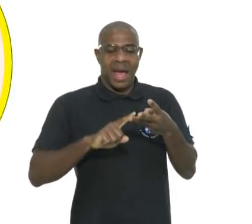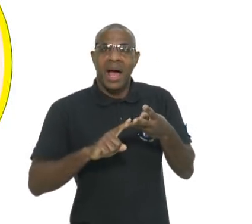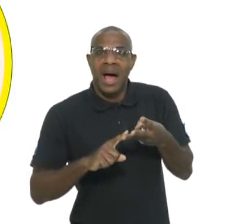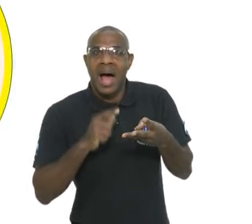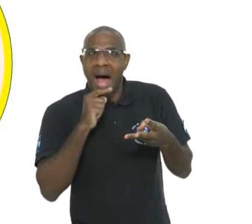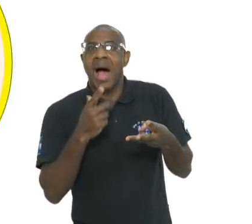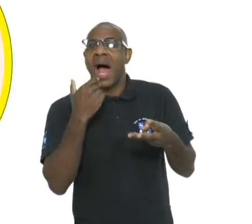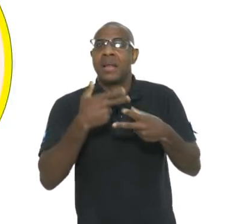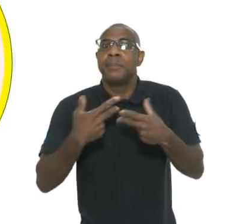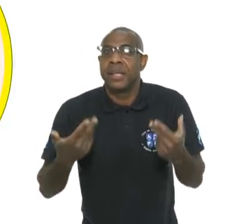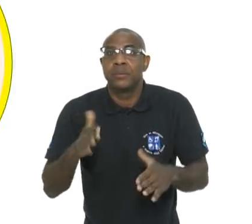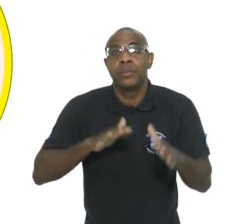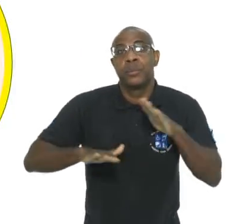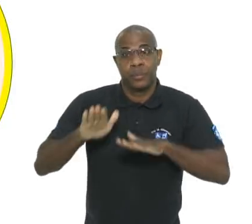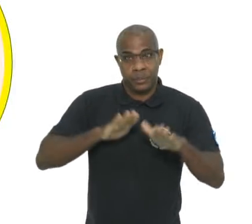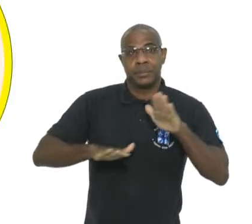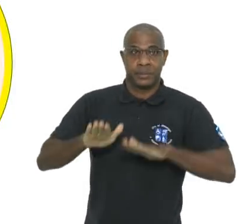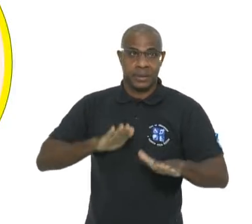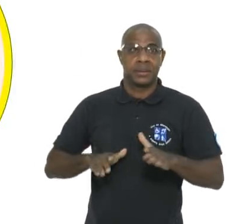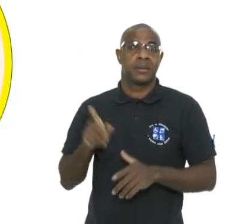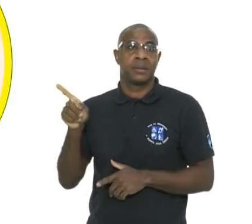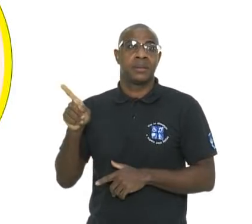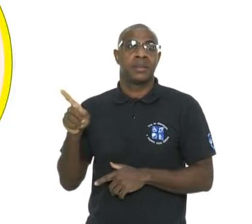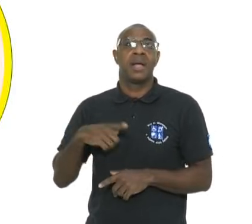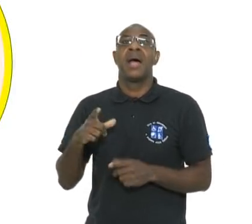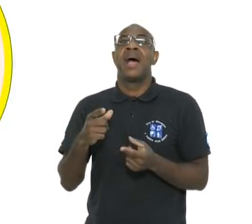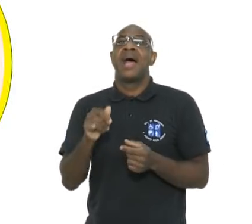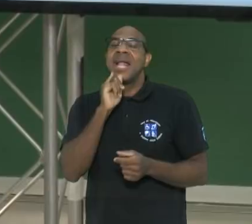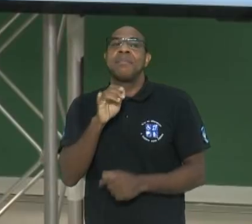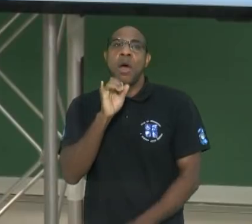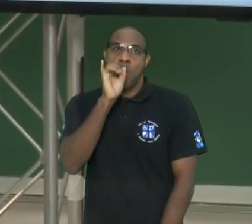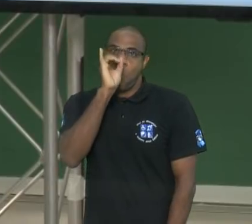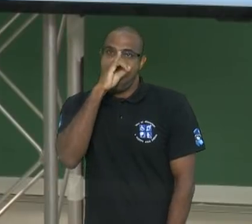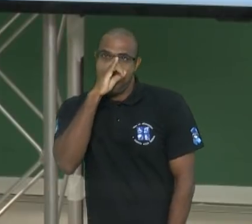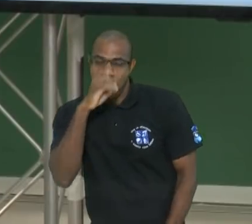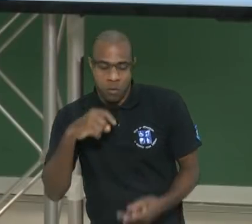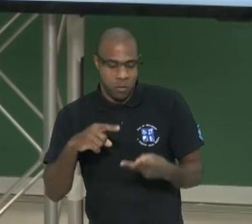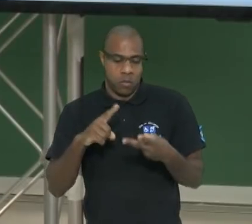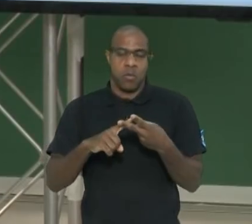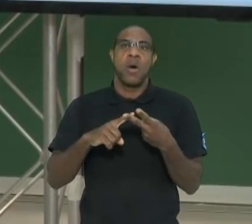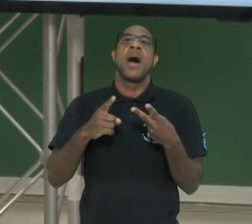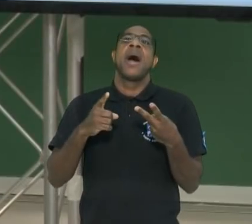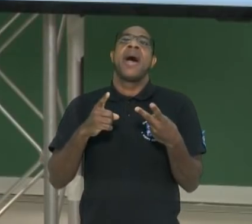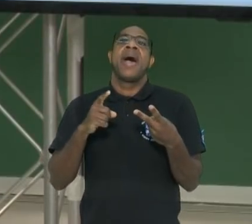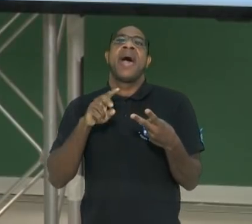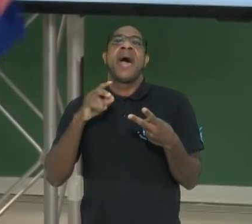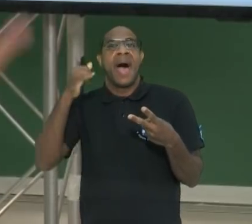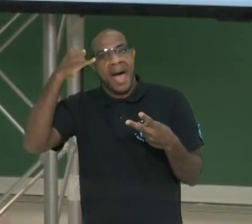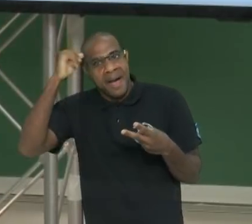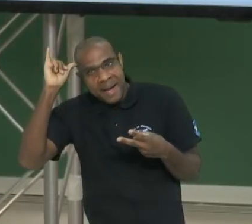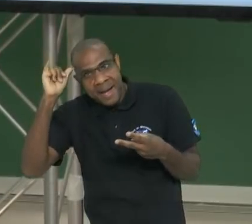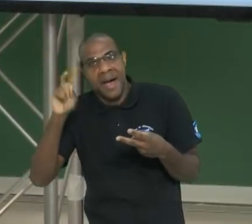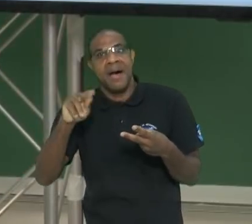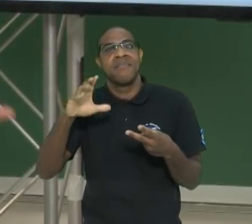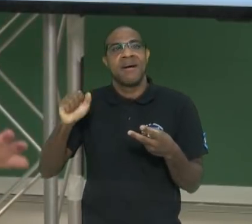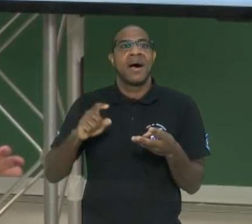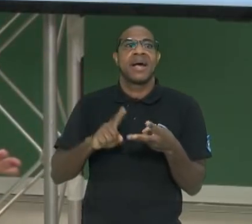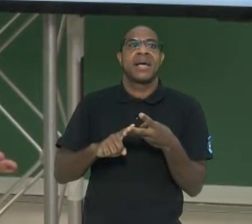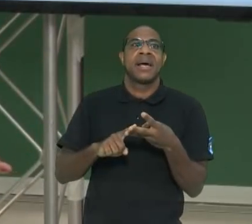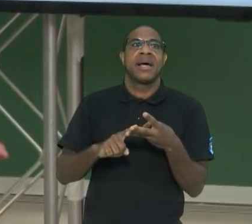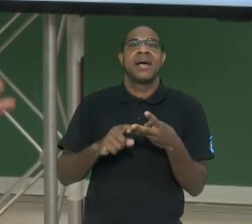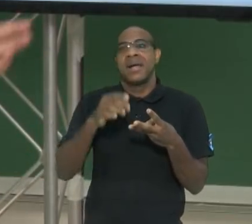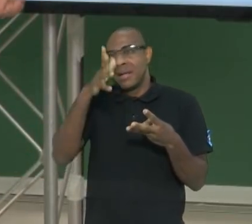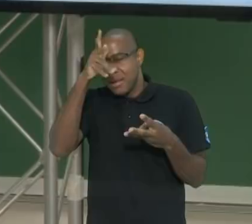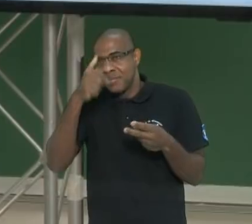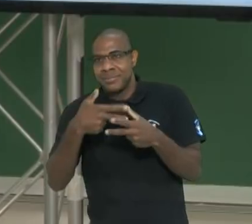dos quais a gente se alimenta também, como o porco, a vaca, o gado, o boi e as aves,